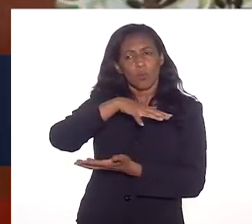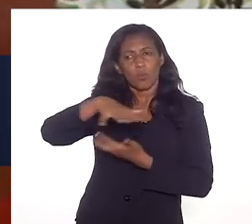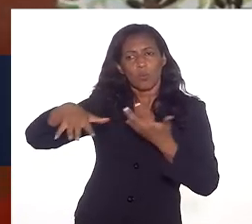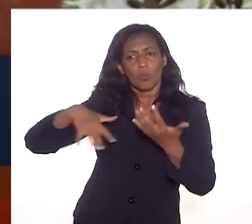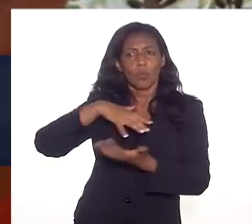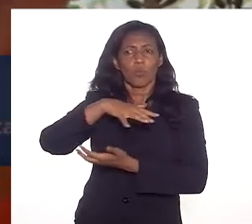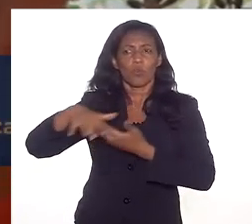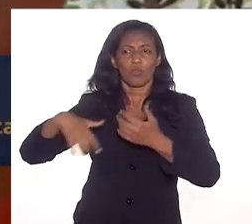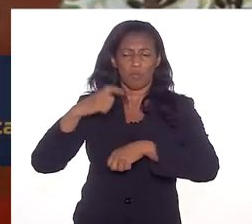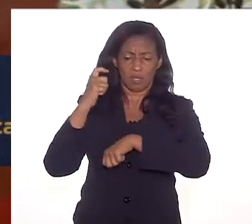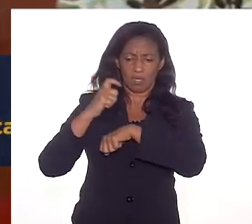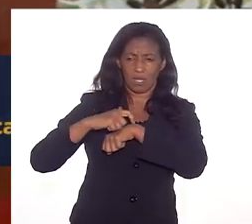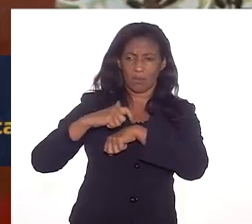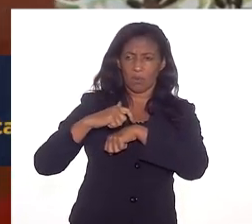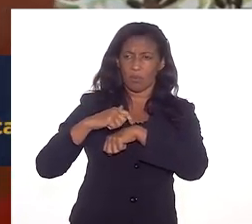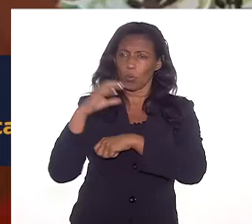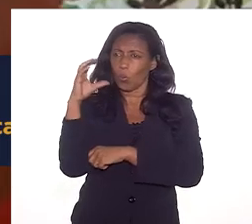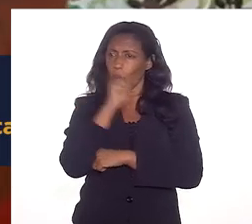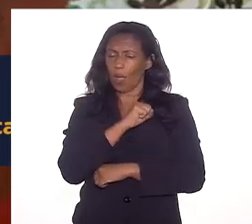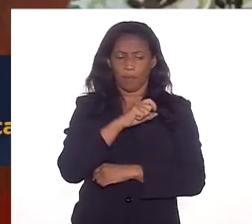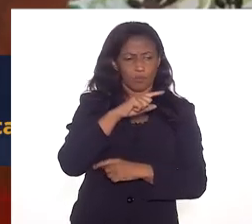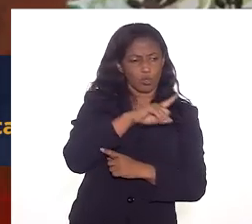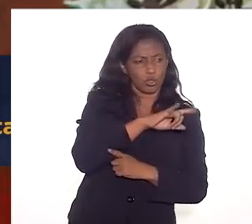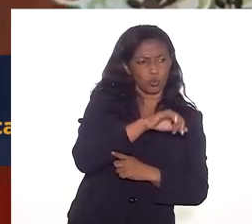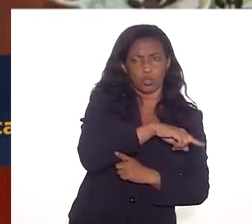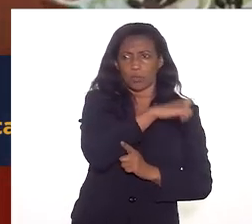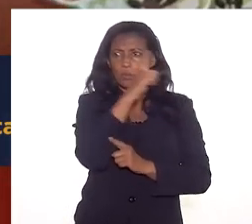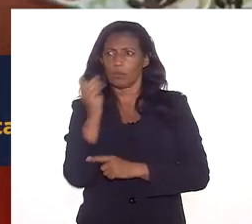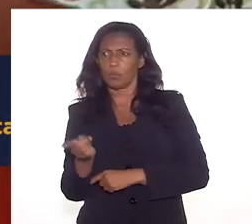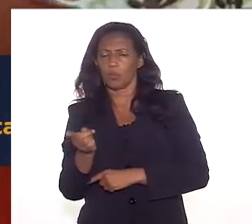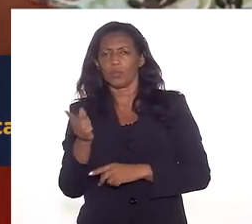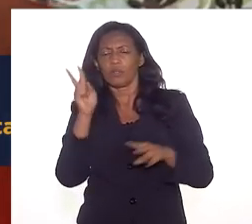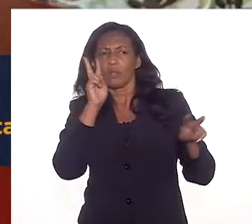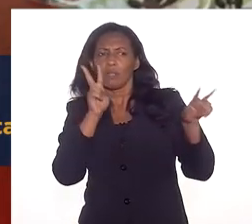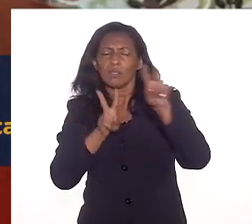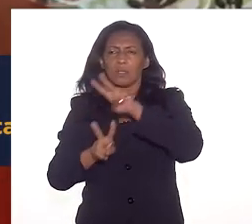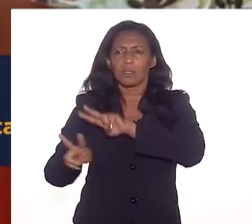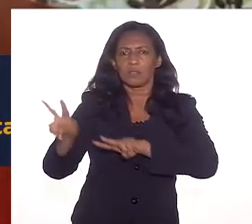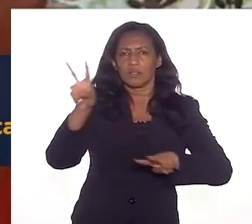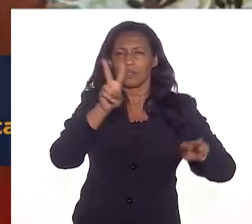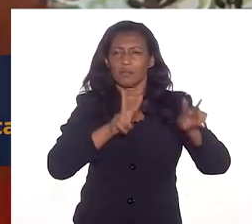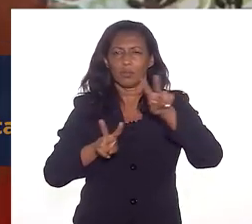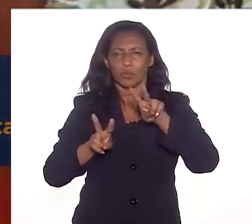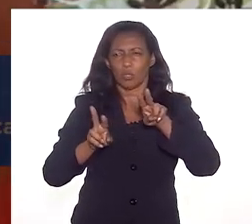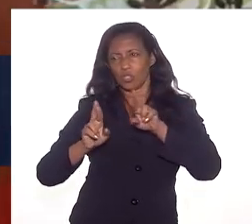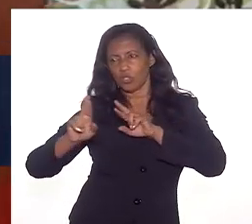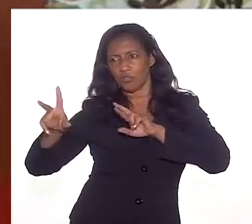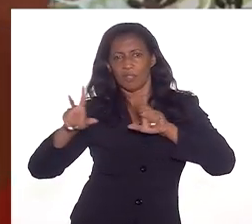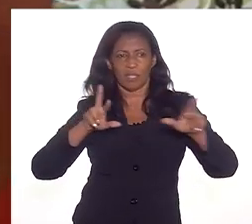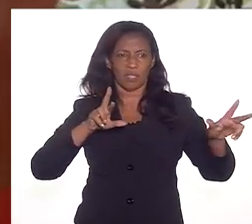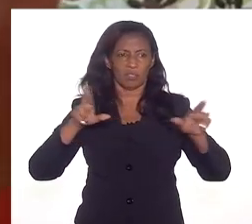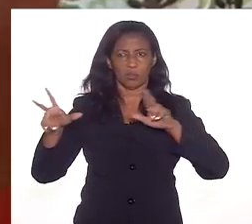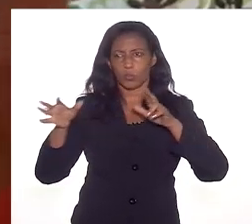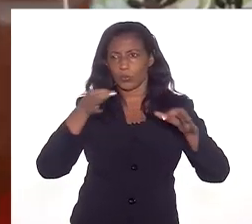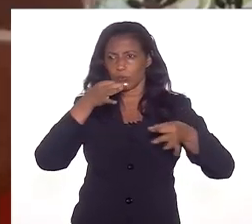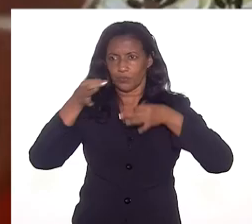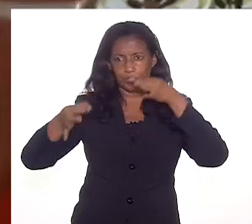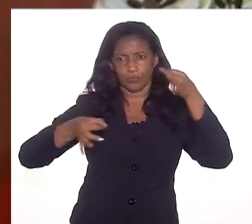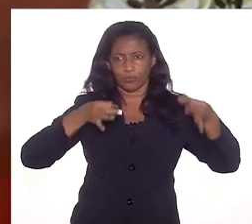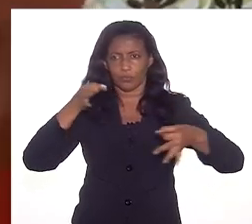um movimento ali naquele momento, de um dia para o outro. Então, apesar dessas visões divergentes na